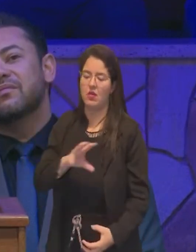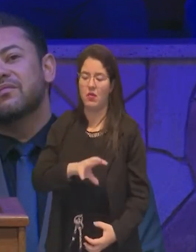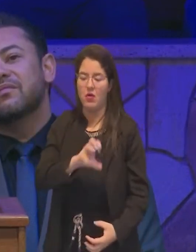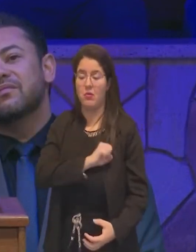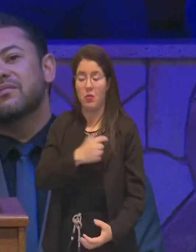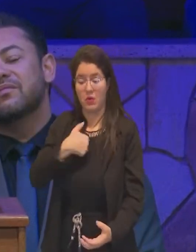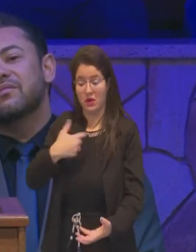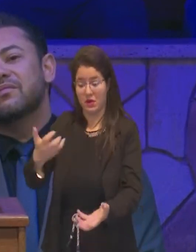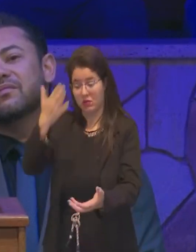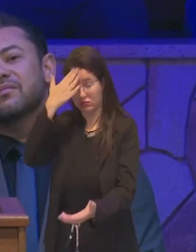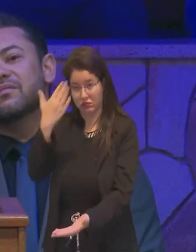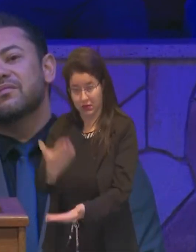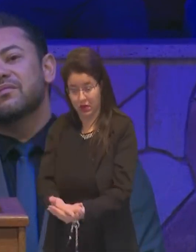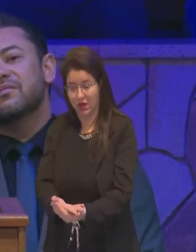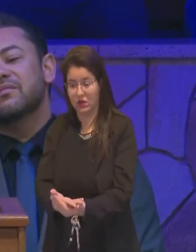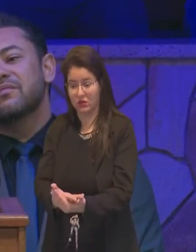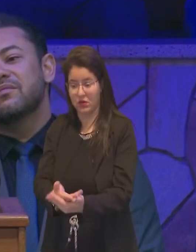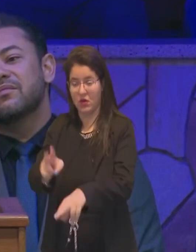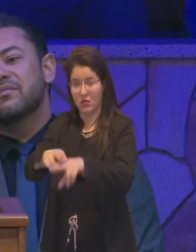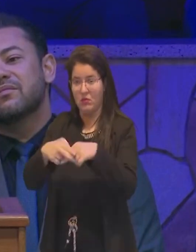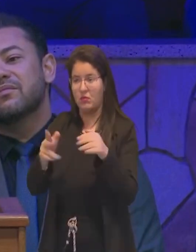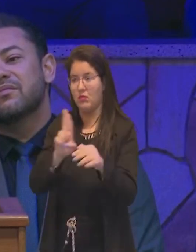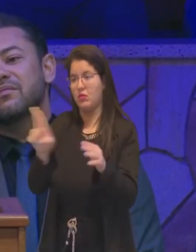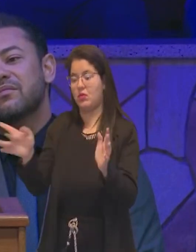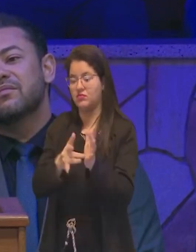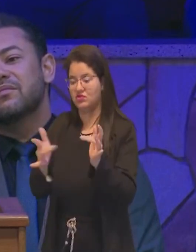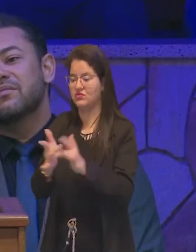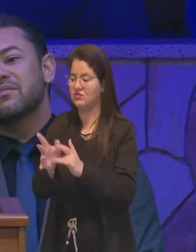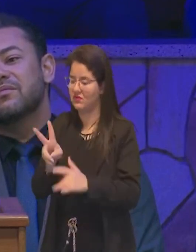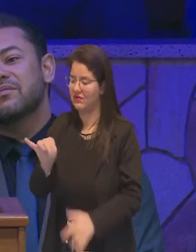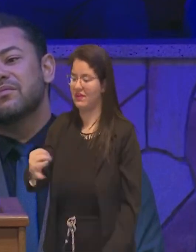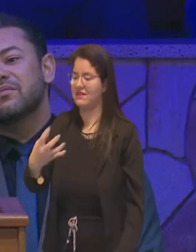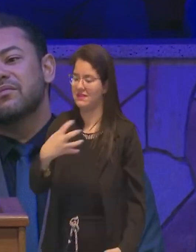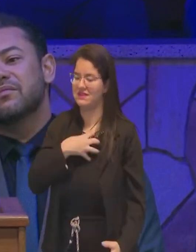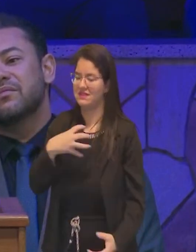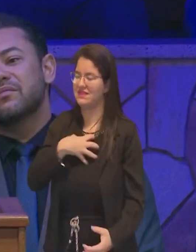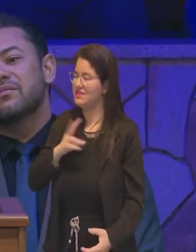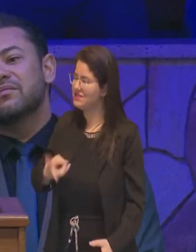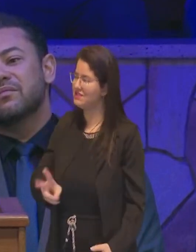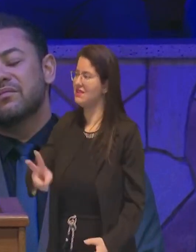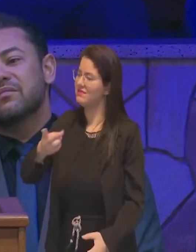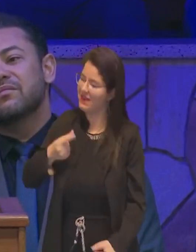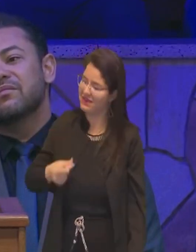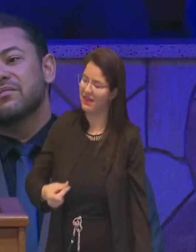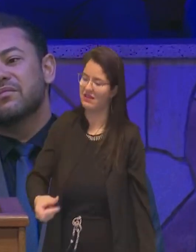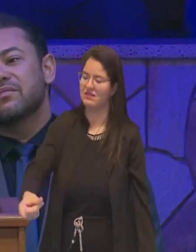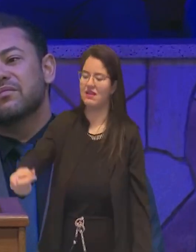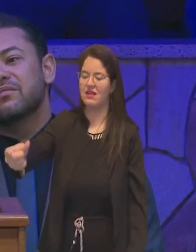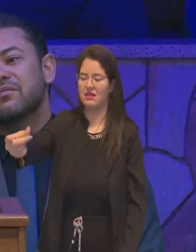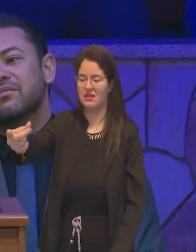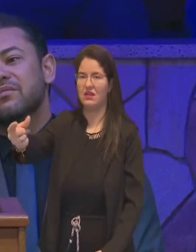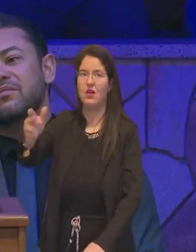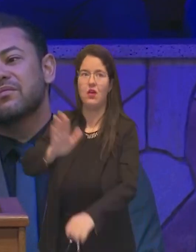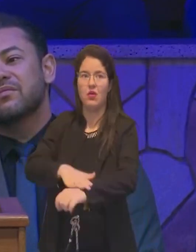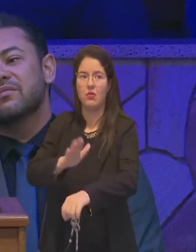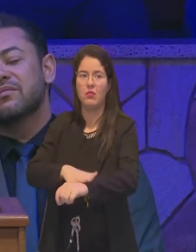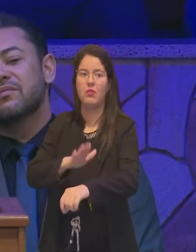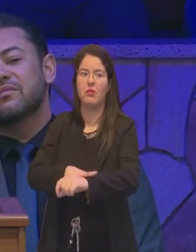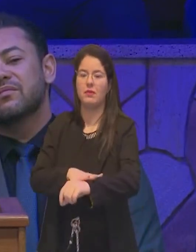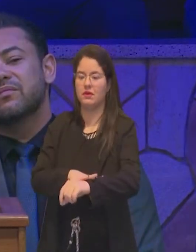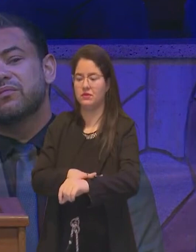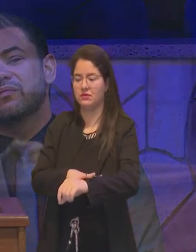eu creio, pelo nome de Cristo, vamos sentir por toda a eternidade, quando enfim sua